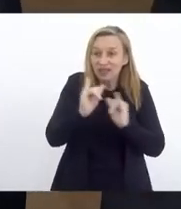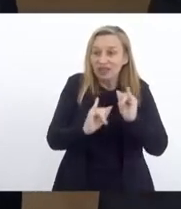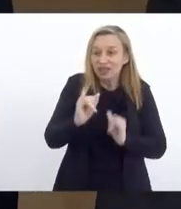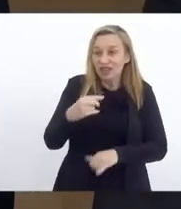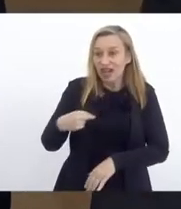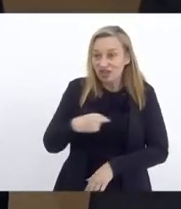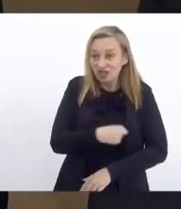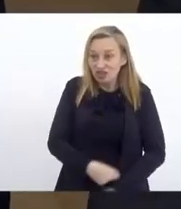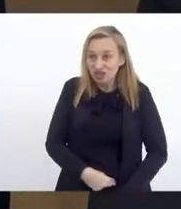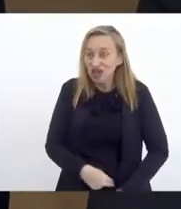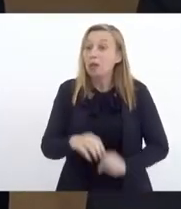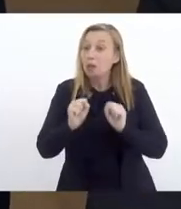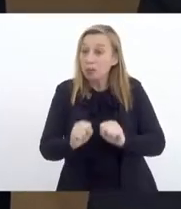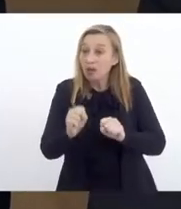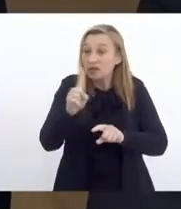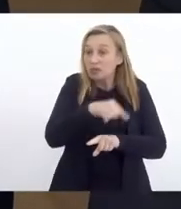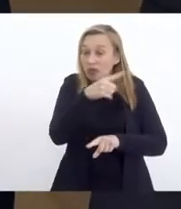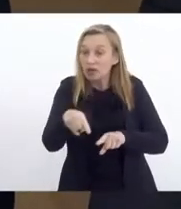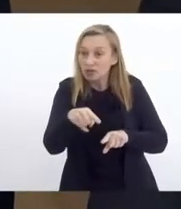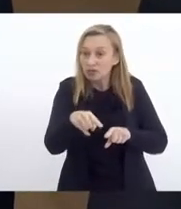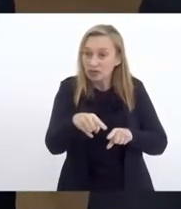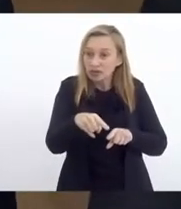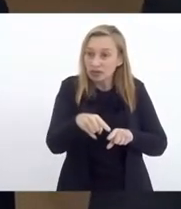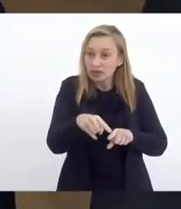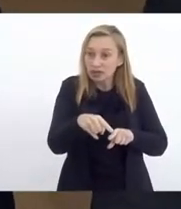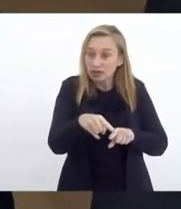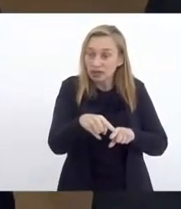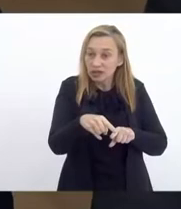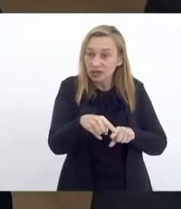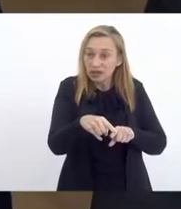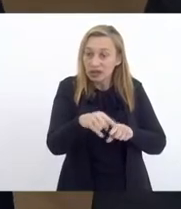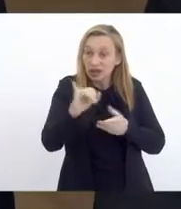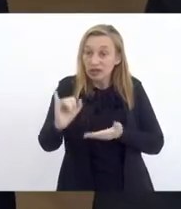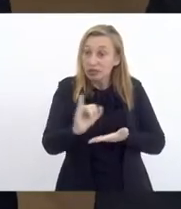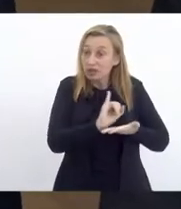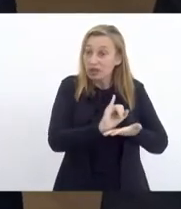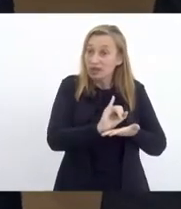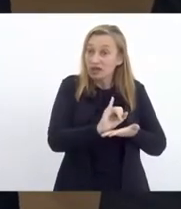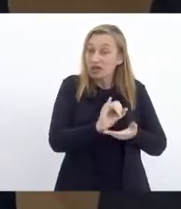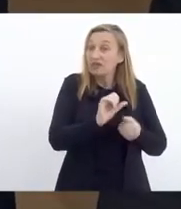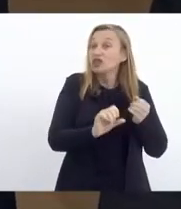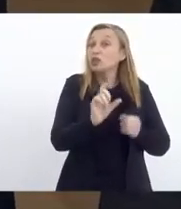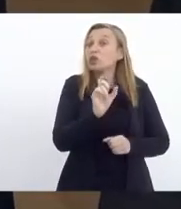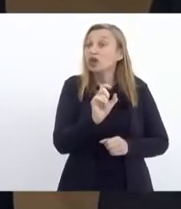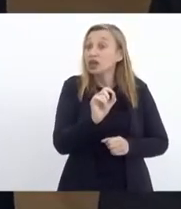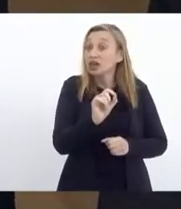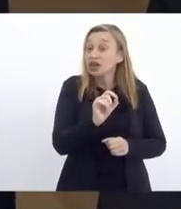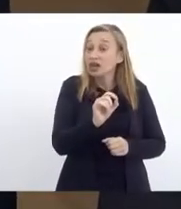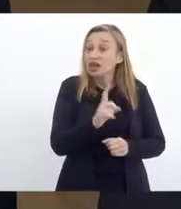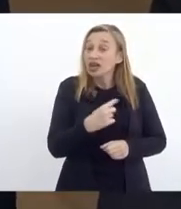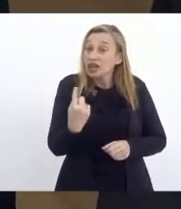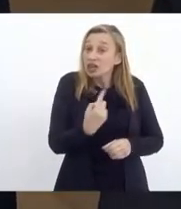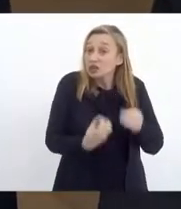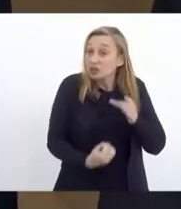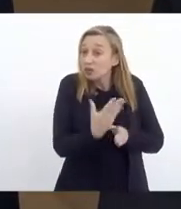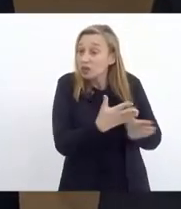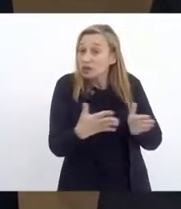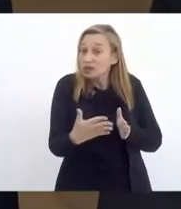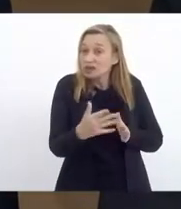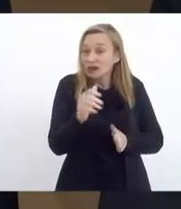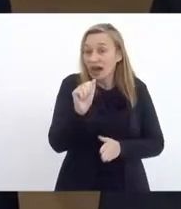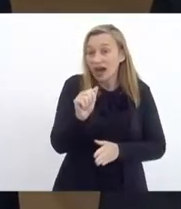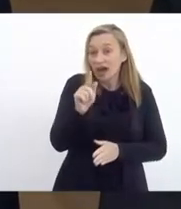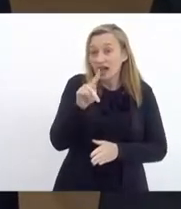China pode proibir a exportação de fertilizantes. Isso vai fazer com que a nossa produção agrícola